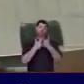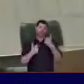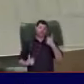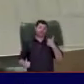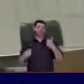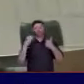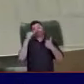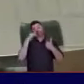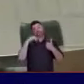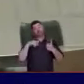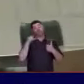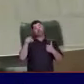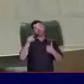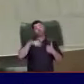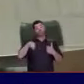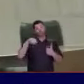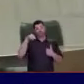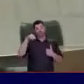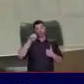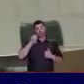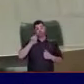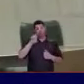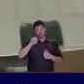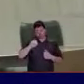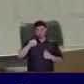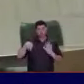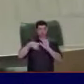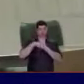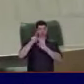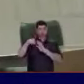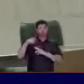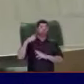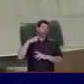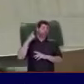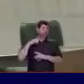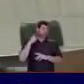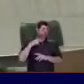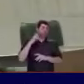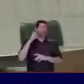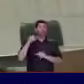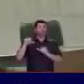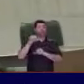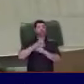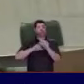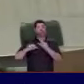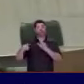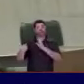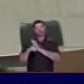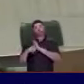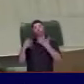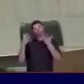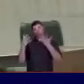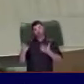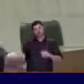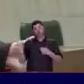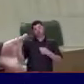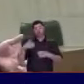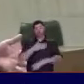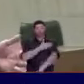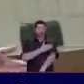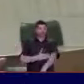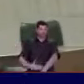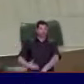infelizmente o senhor muro fazia parte da mesma do mesmo esquema abençoe esse tipo de comportamento no debate